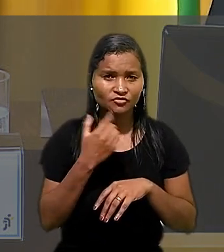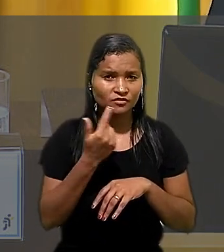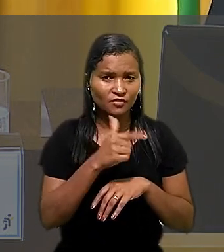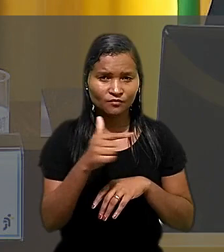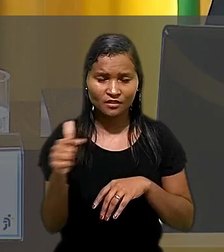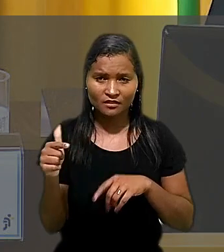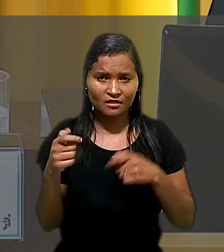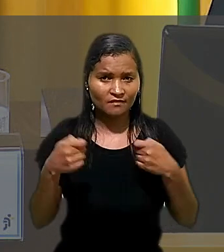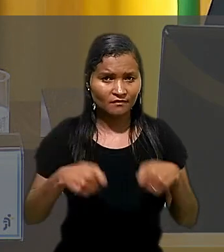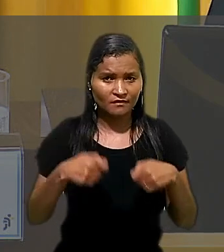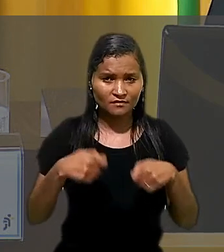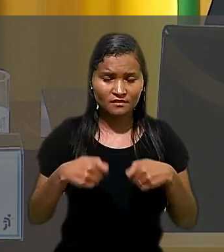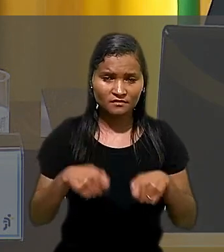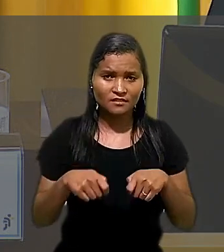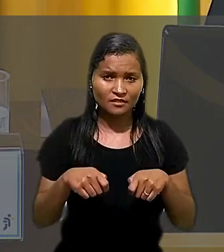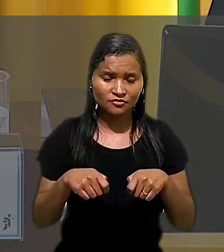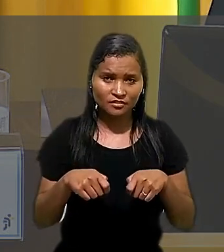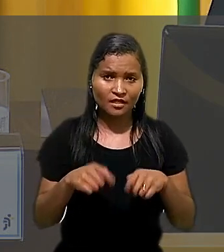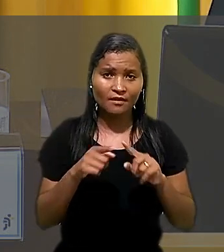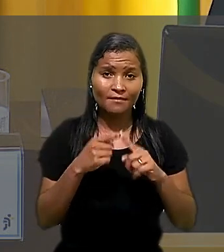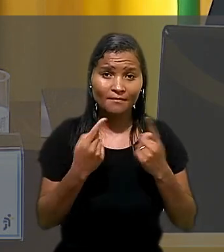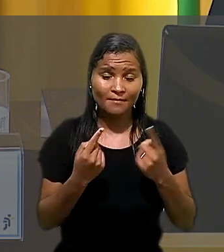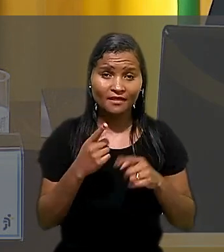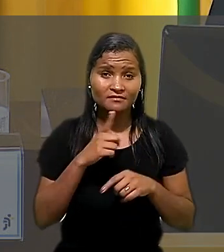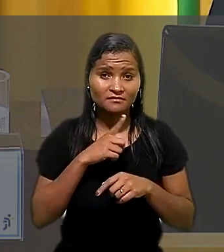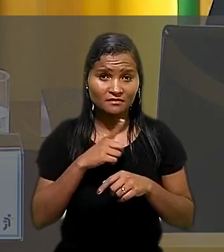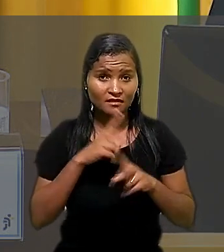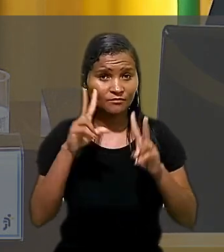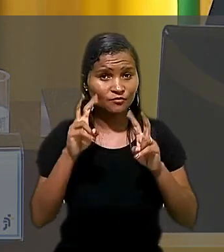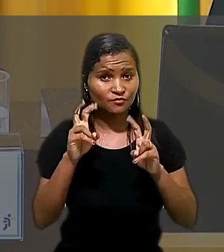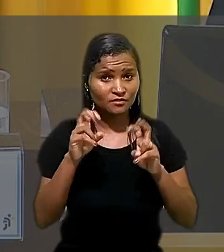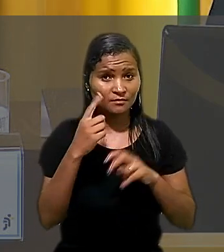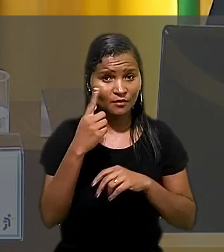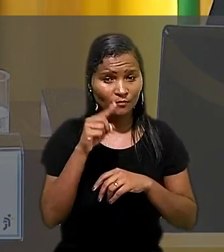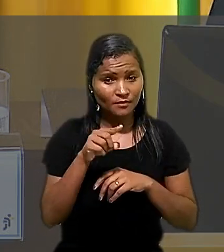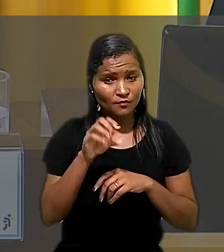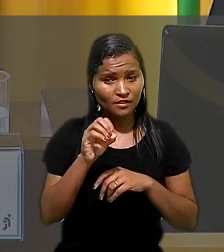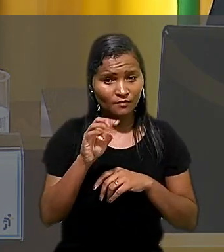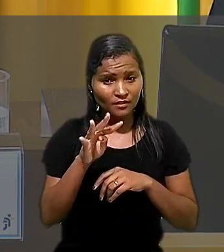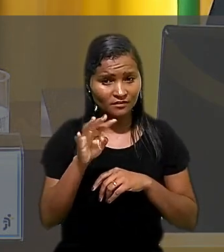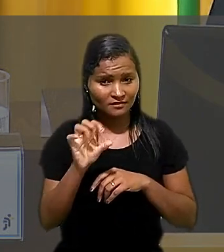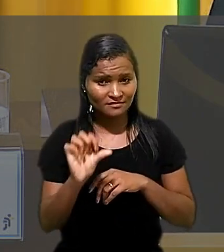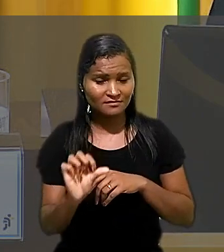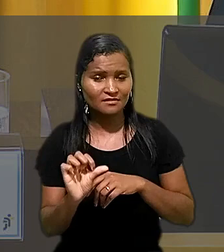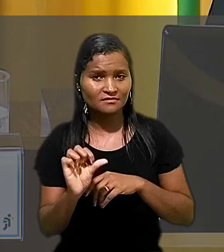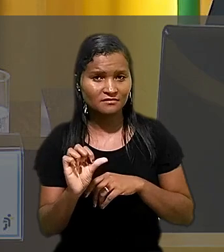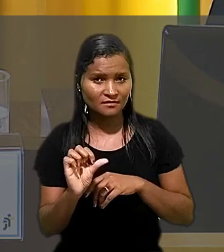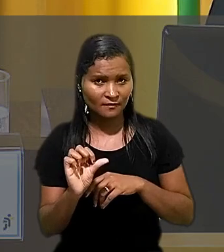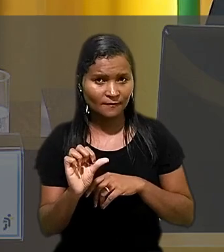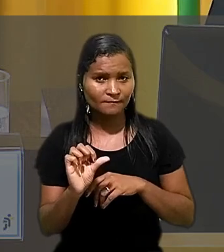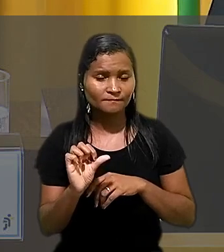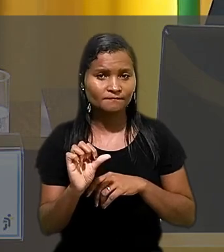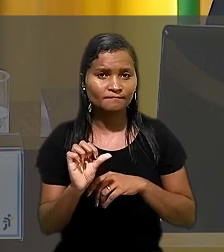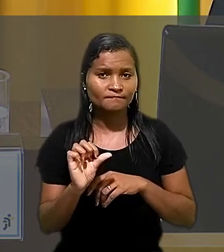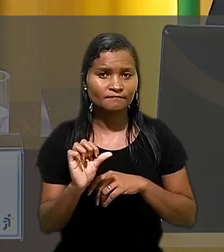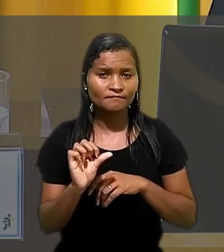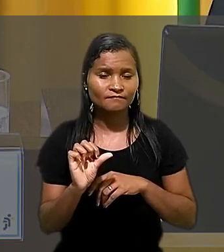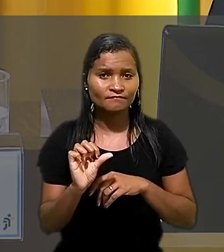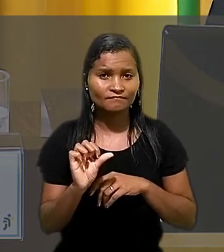não haveria essa necessidade, mas temos aí o tema 1046